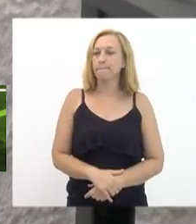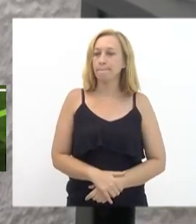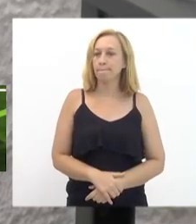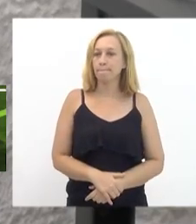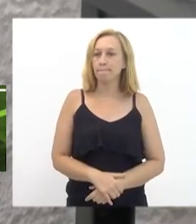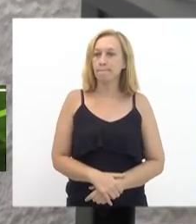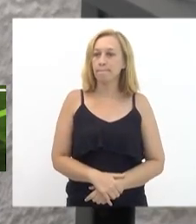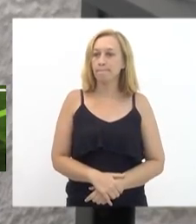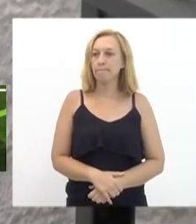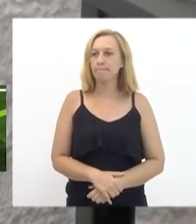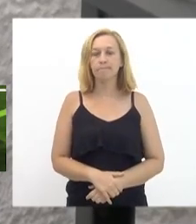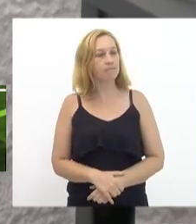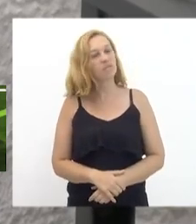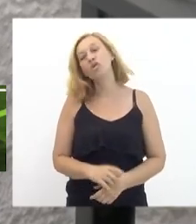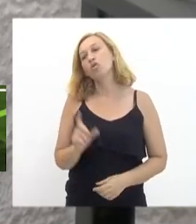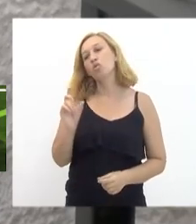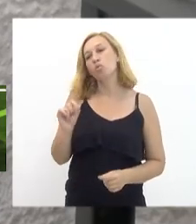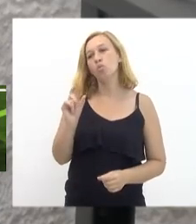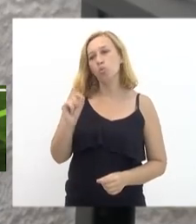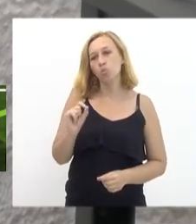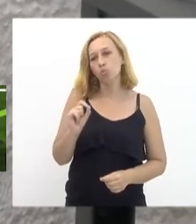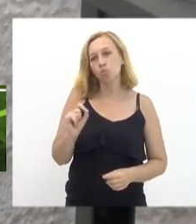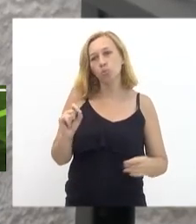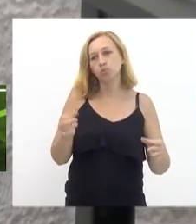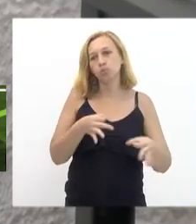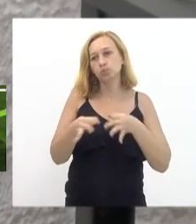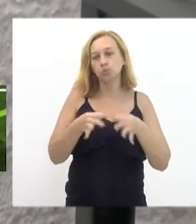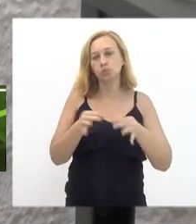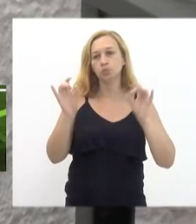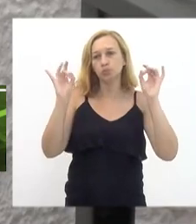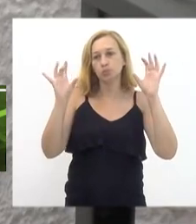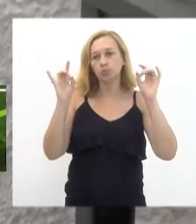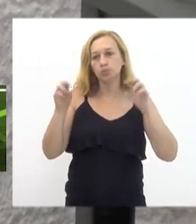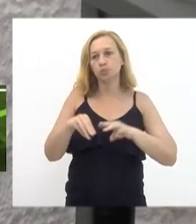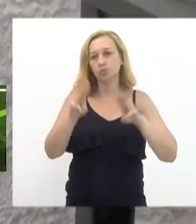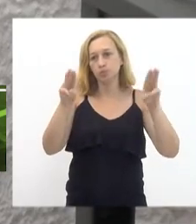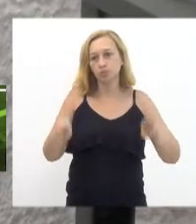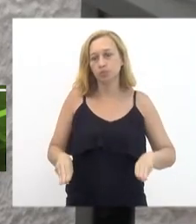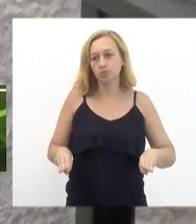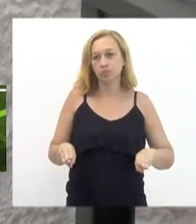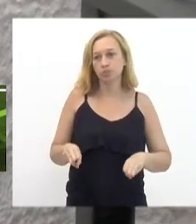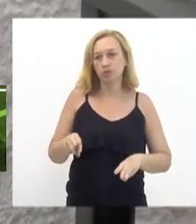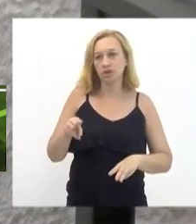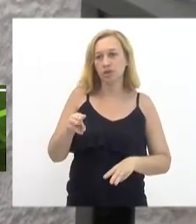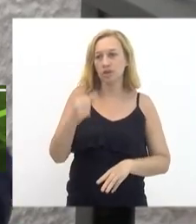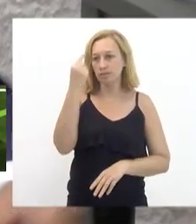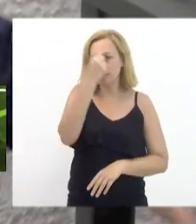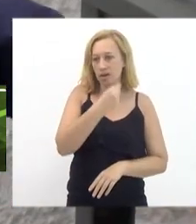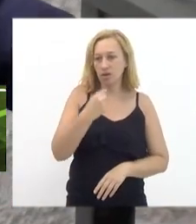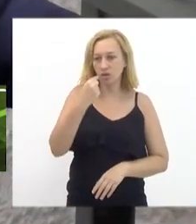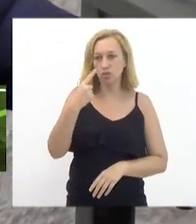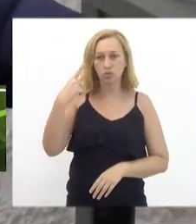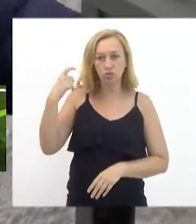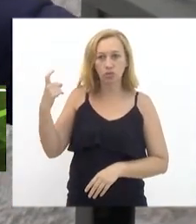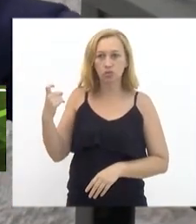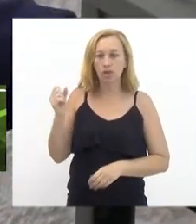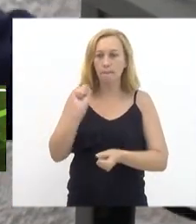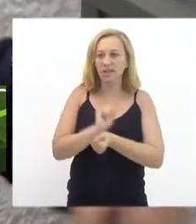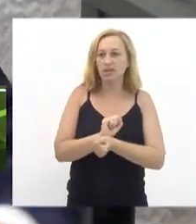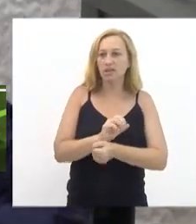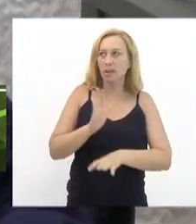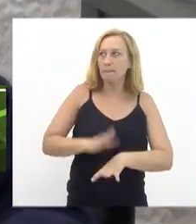o que que são os projetos especiais Museu demais do som especial tá parado lá